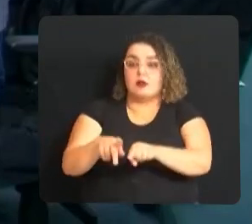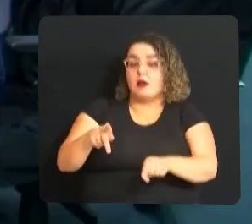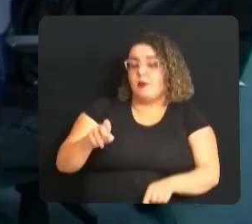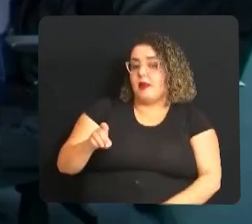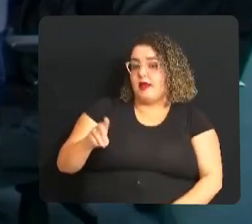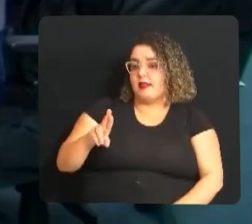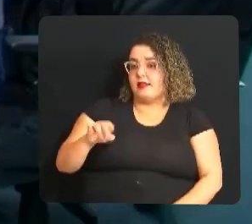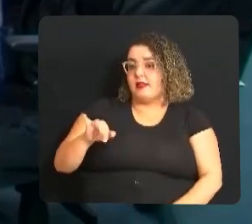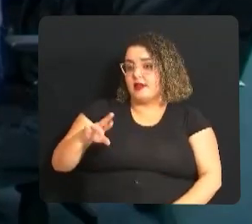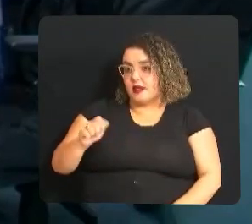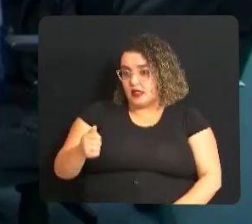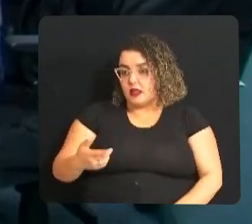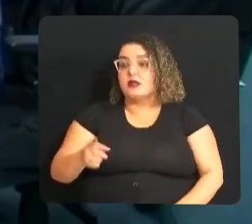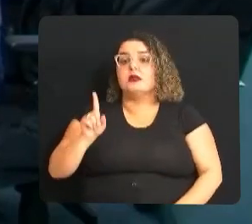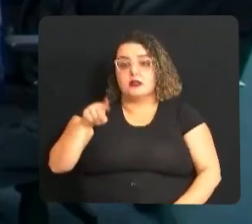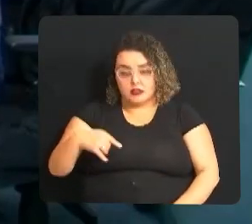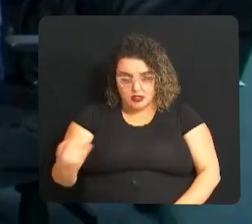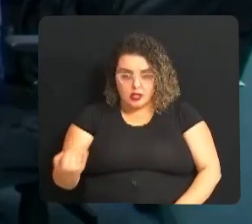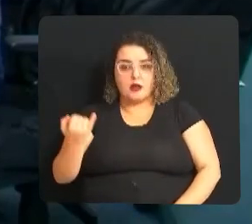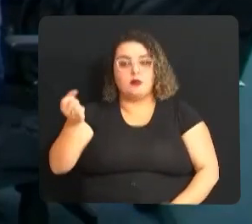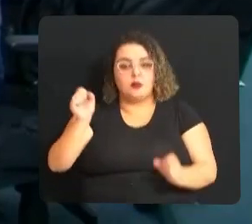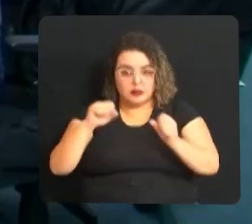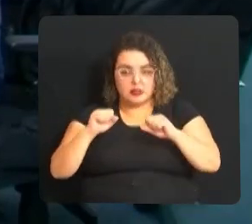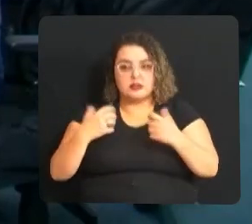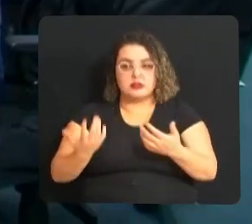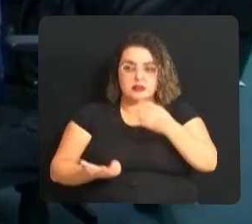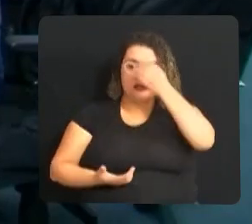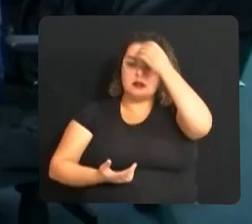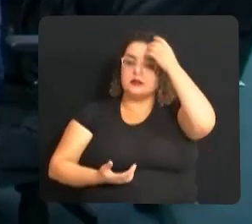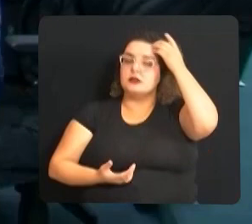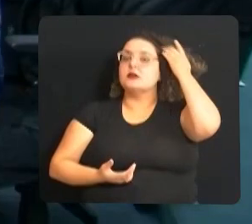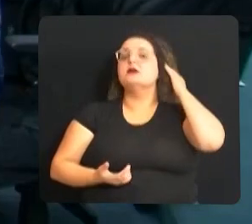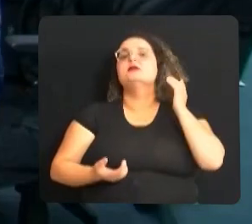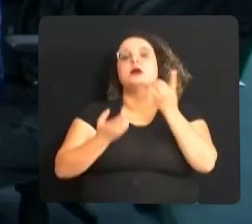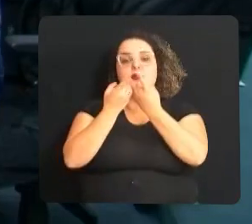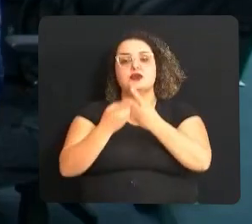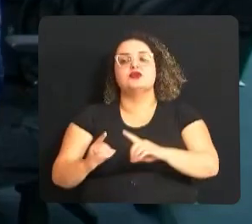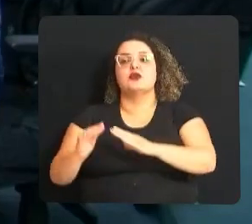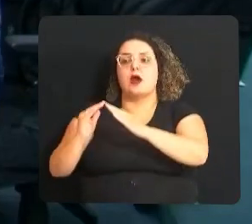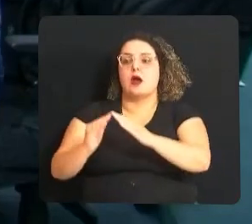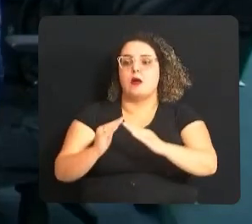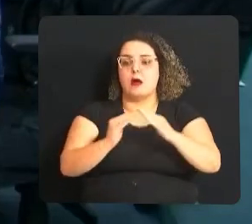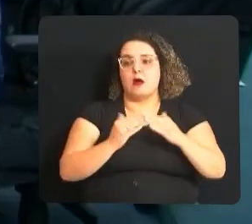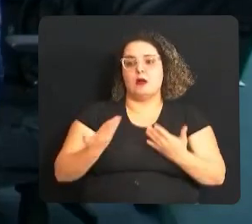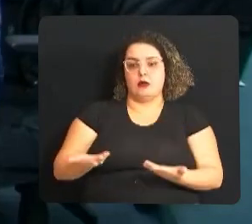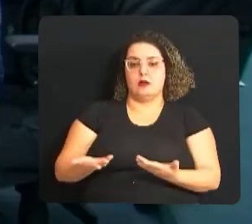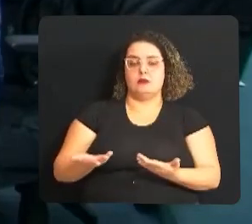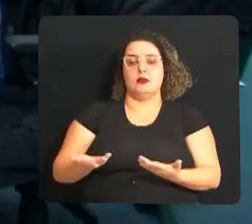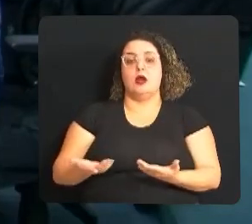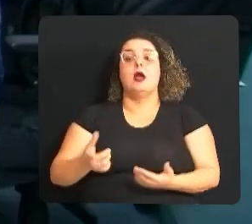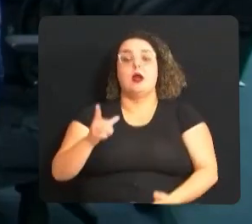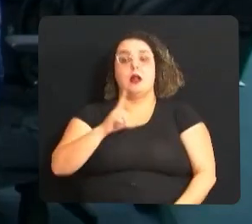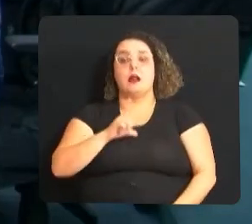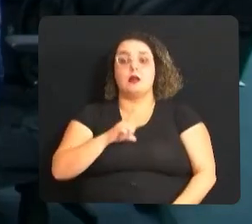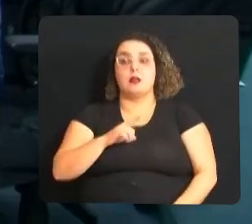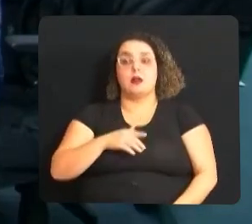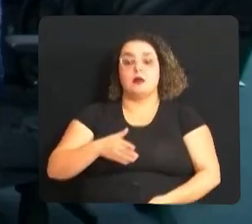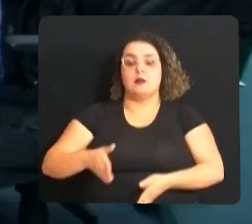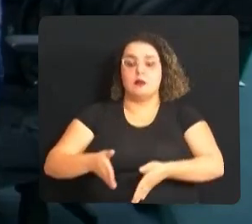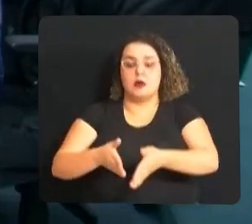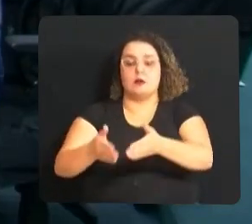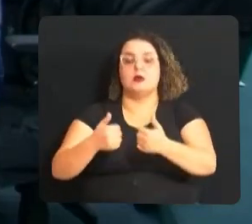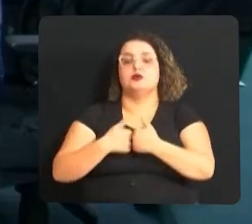e Pedreira. E, consequentemente, é importante, sim, nós darmos dignidade aos moradores daquela localidade.